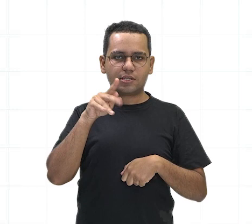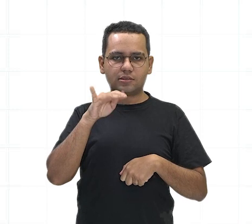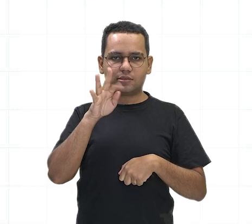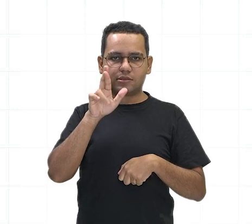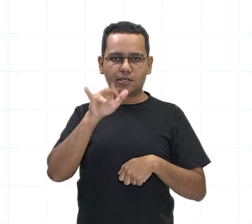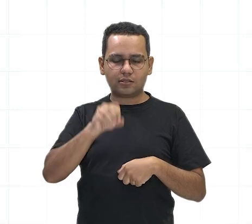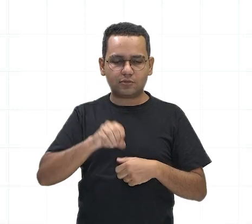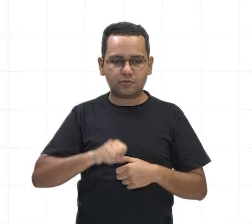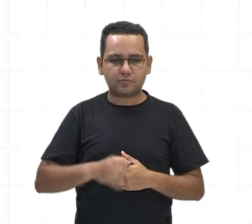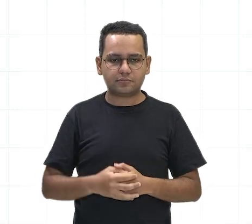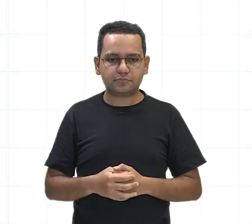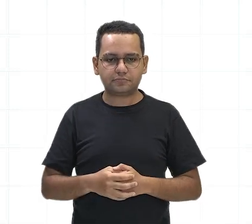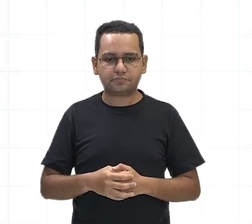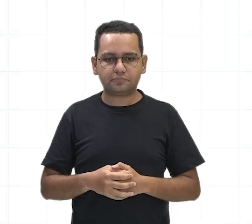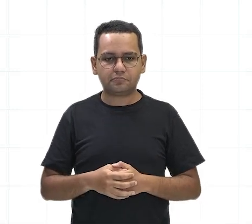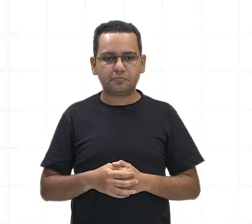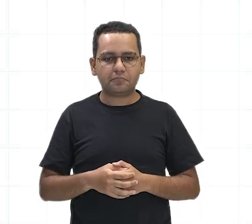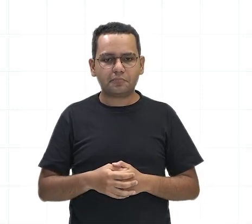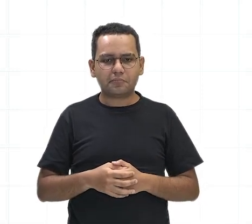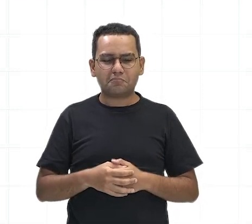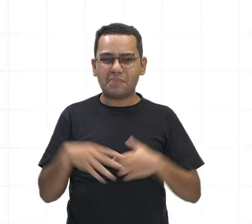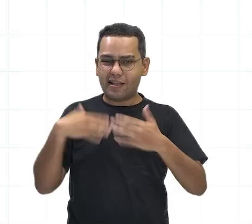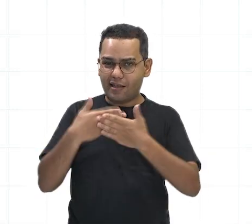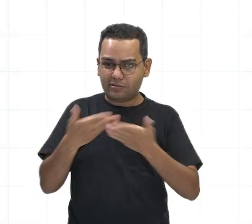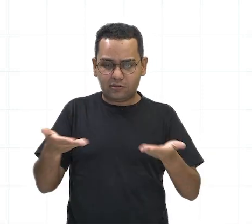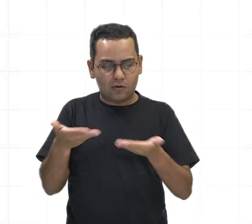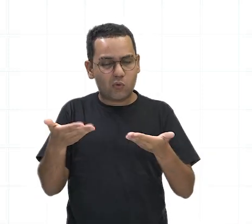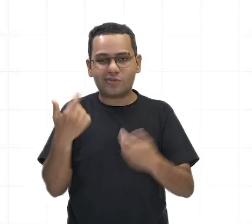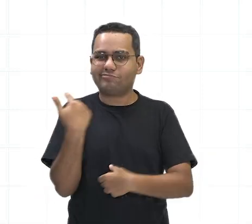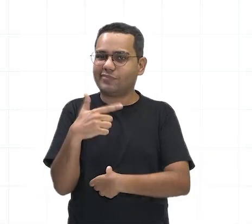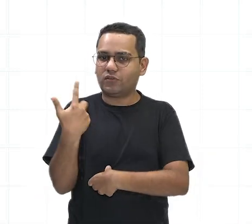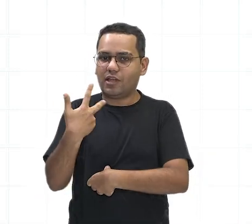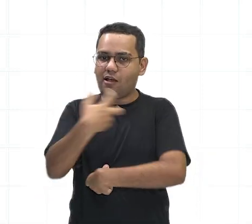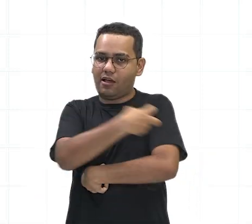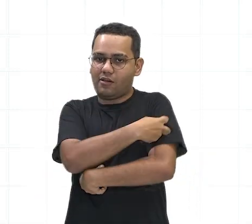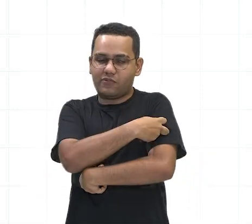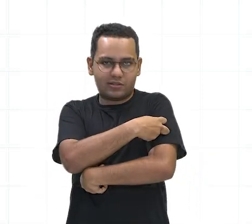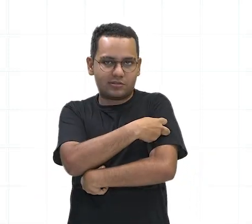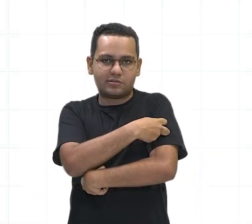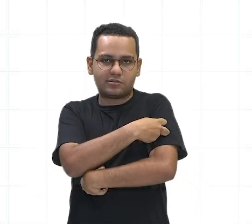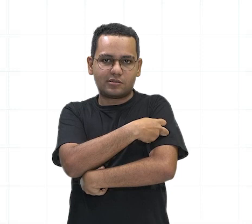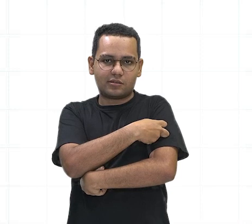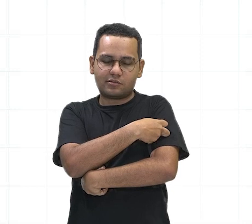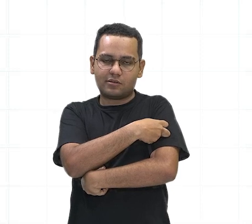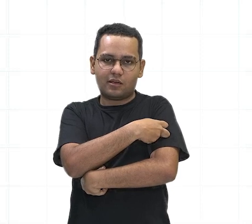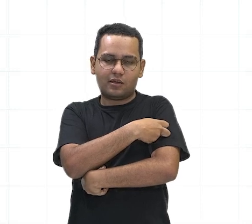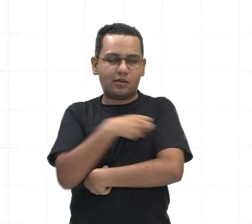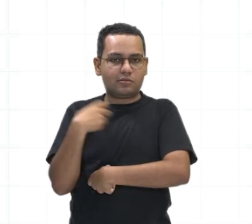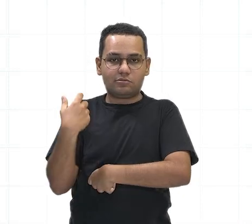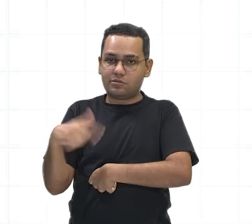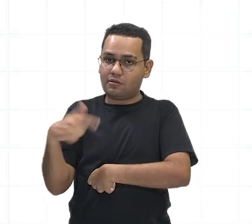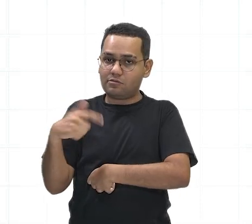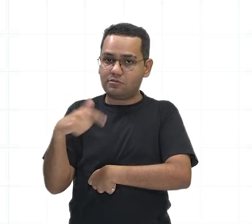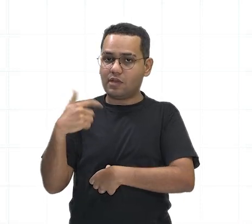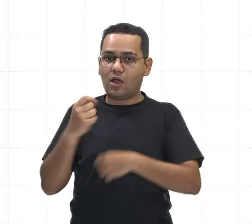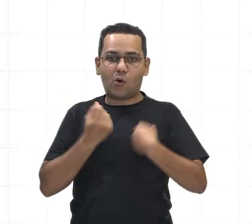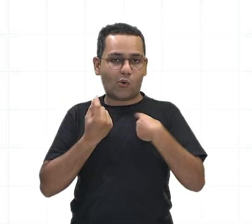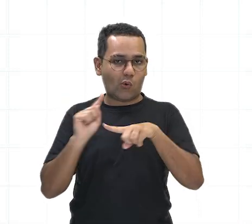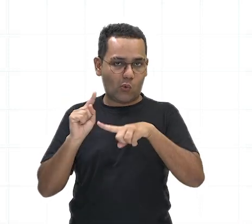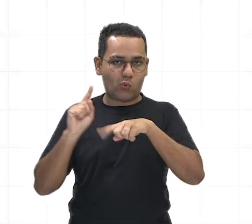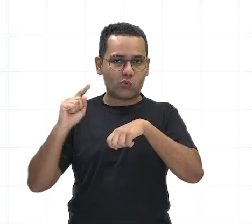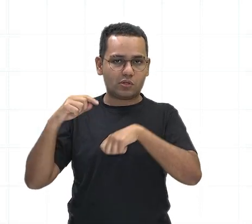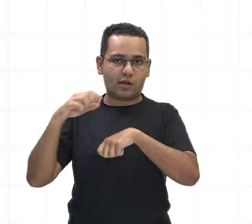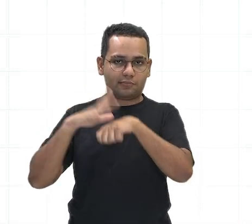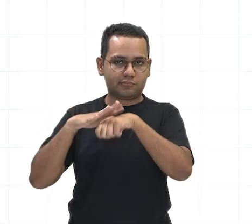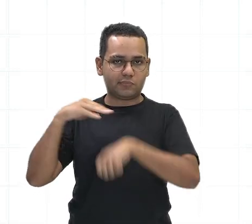imagem, que até o momento não existem vacinas contra a malária. Então é importante, né, a gente fazer